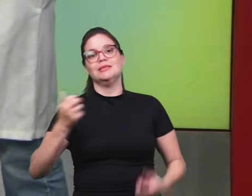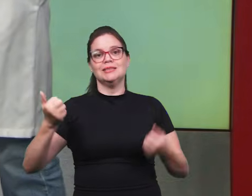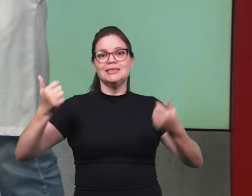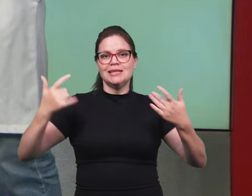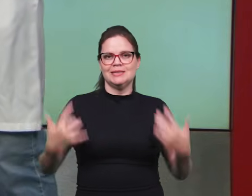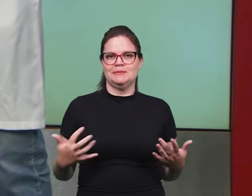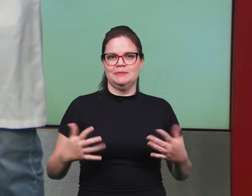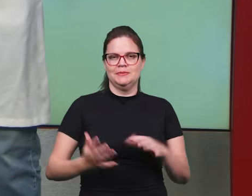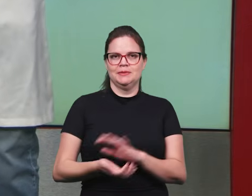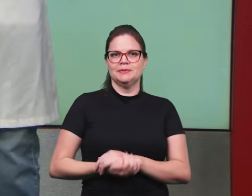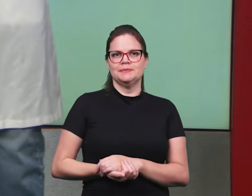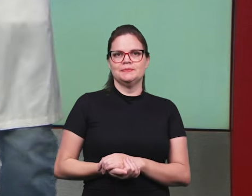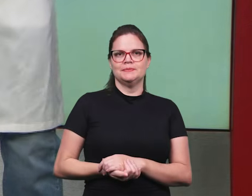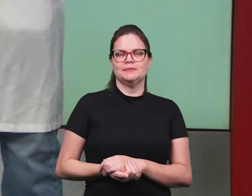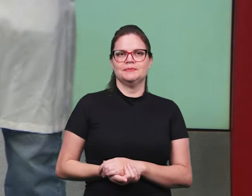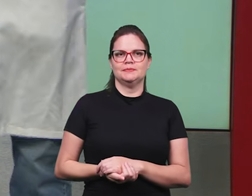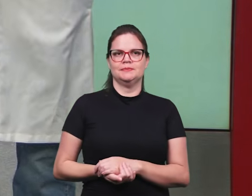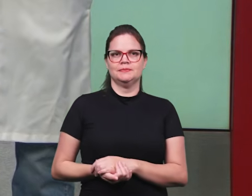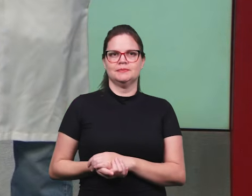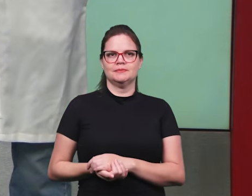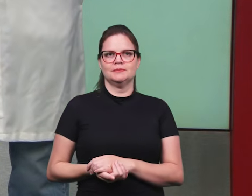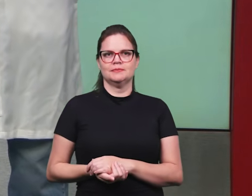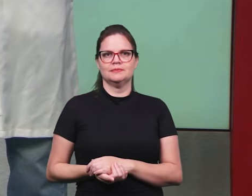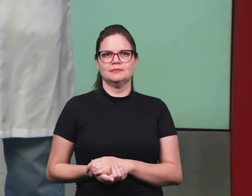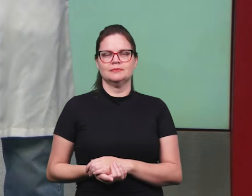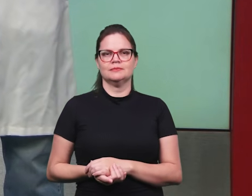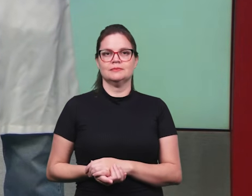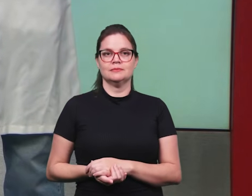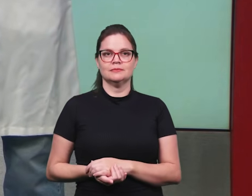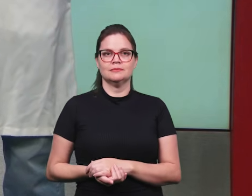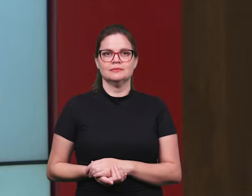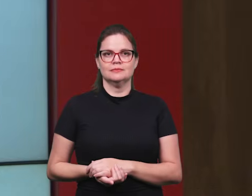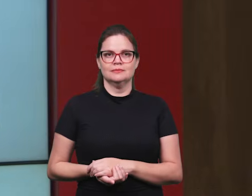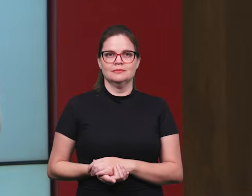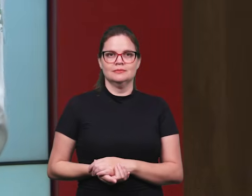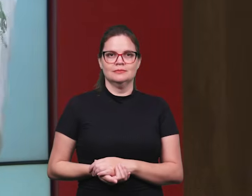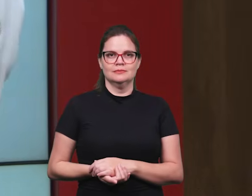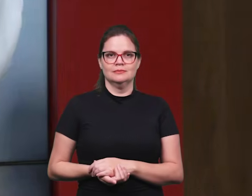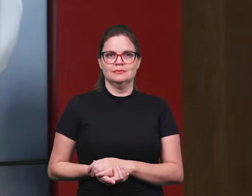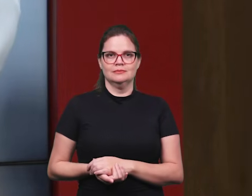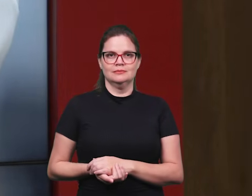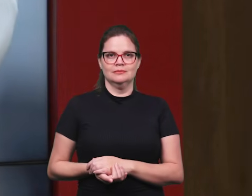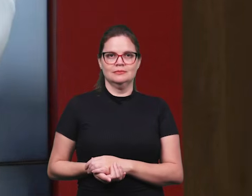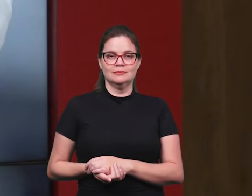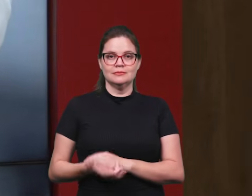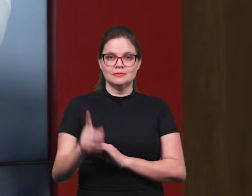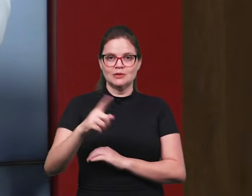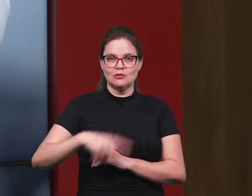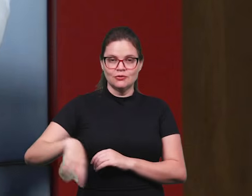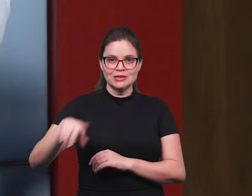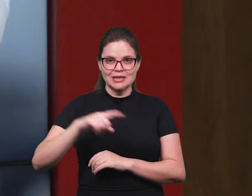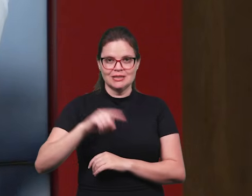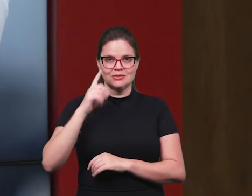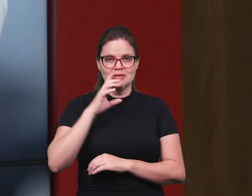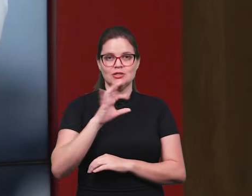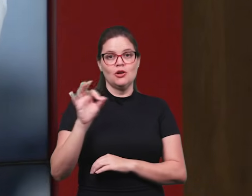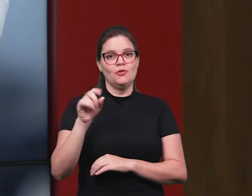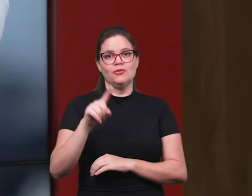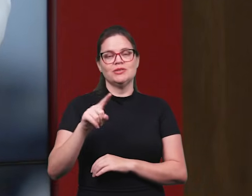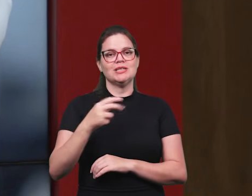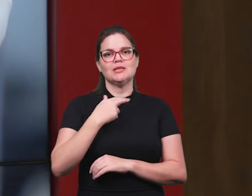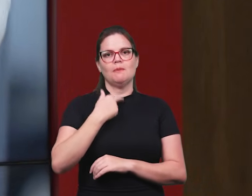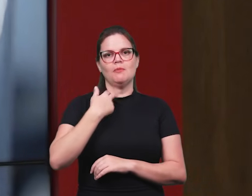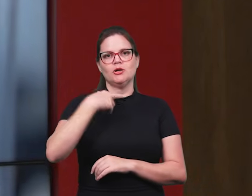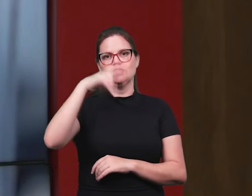momento. Então, o ideal, Hugo, e a quem nos assiste, é o paciente nem lembrar desse